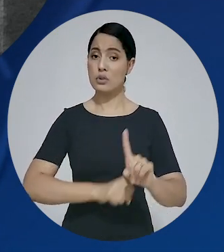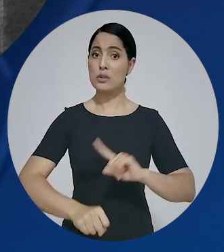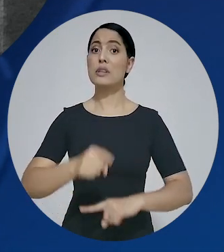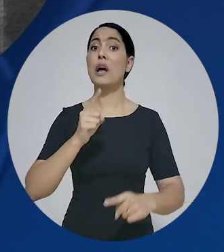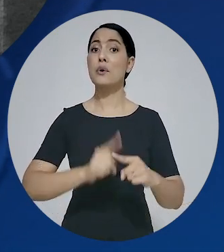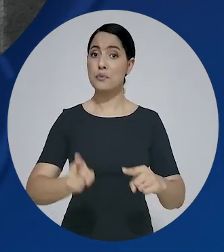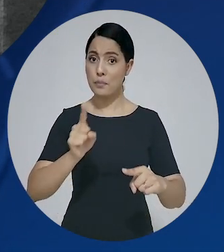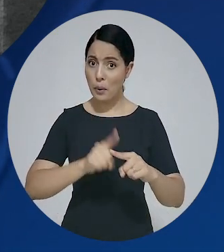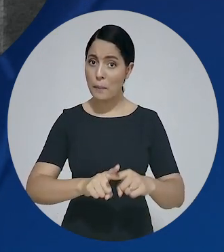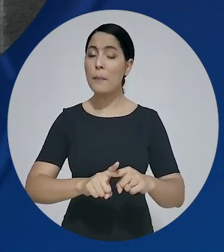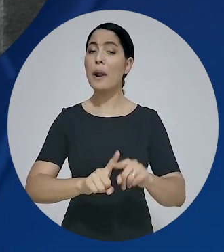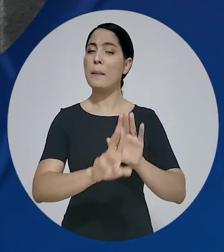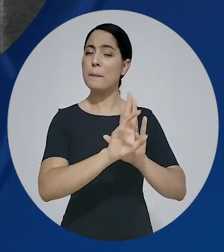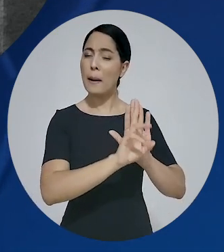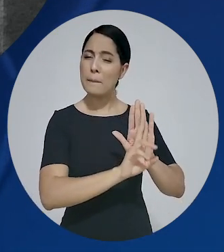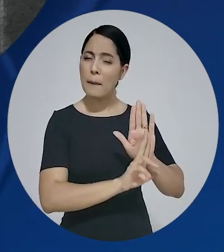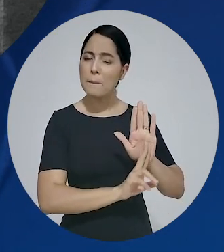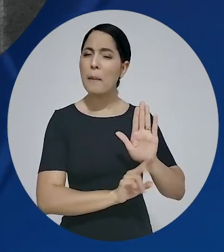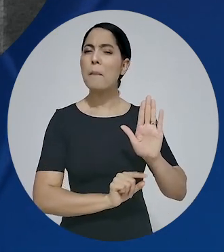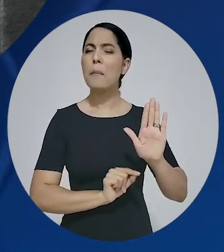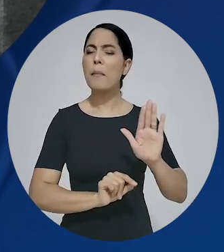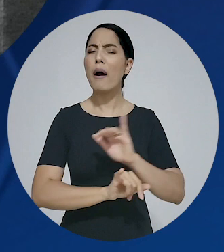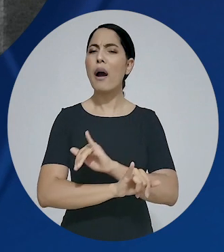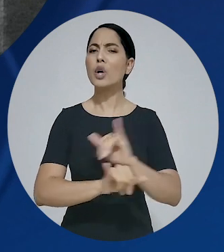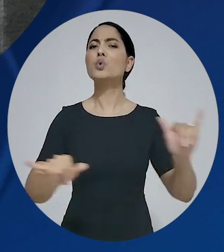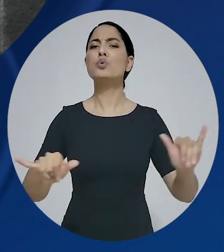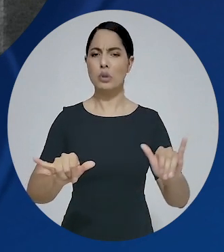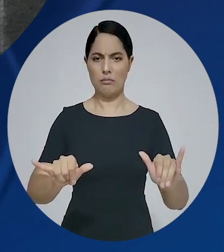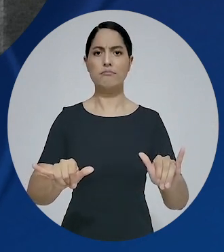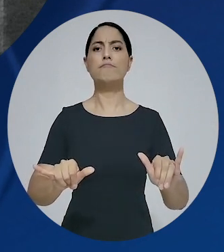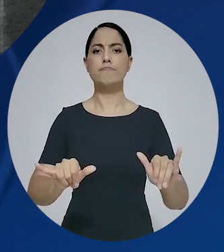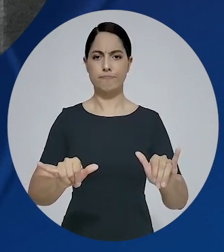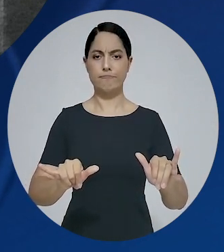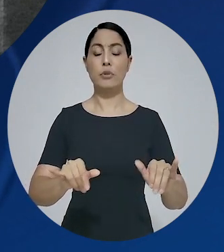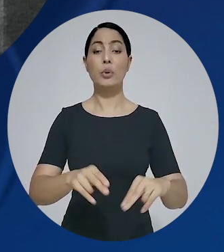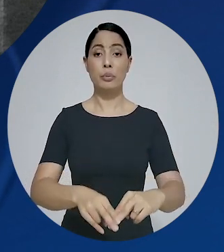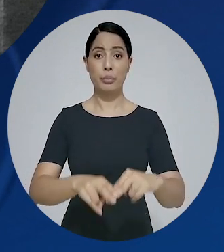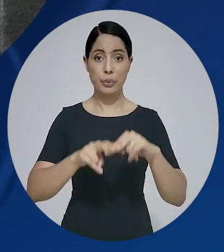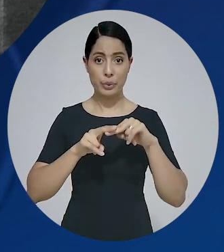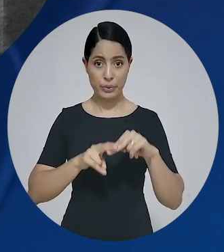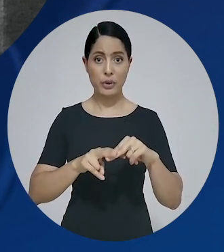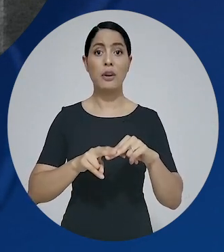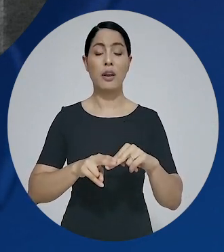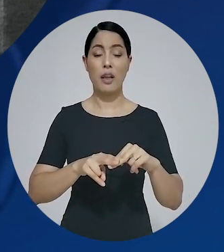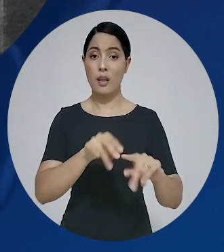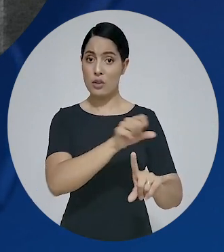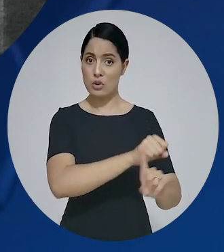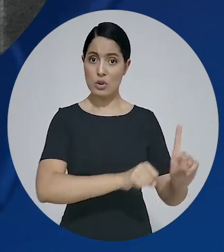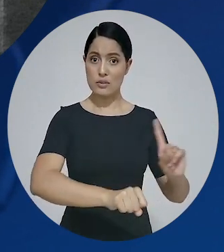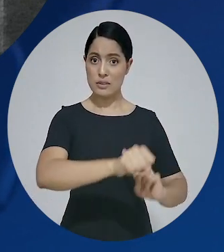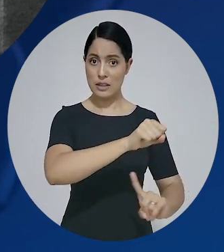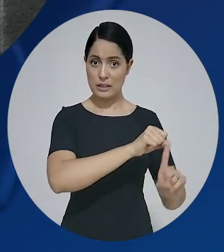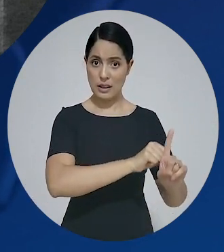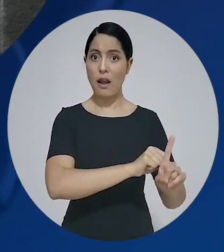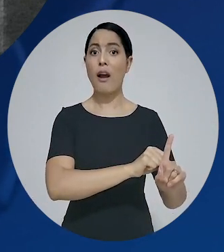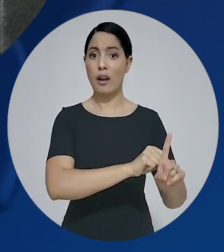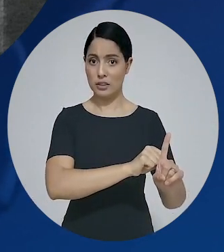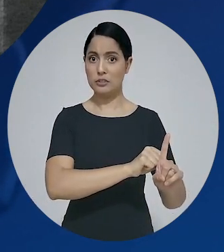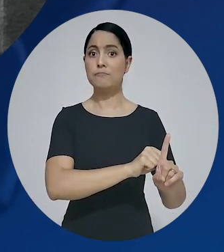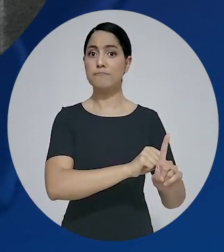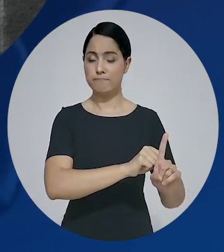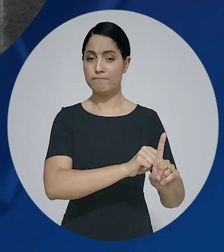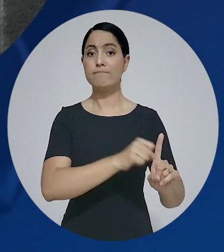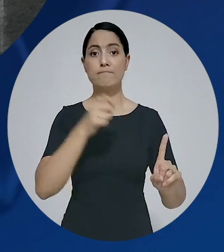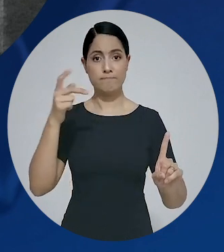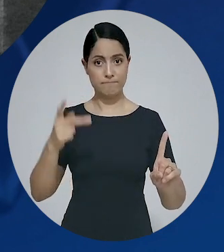caro à sociedade brasileira, que é a autonomia e a independência dos advogados, que tem se